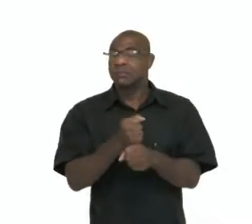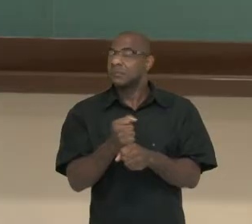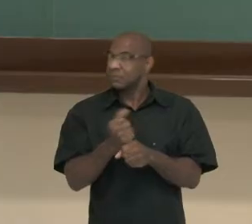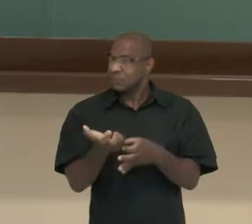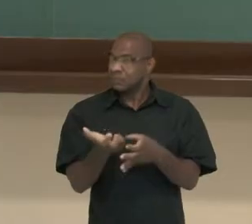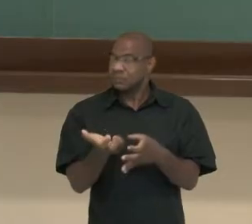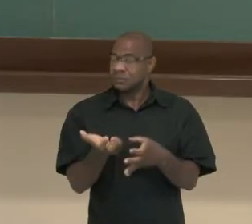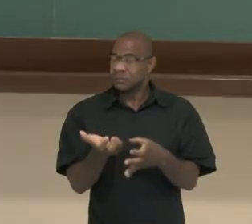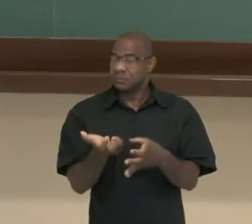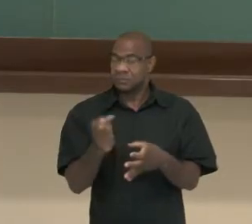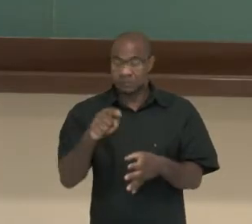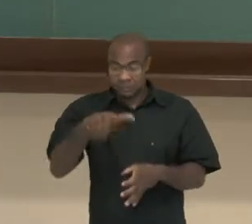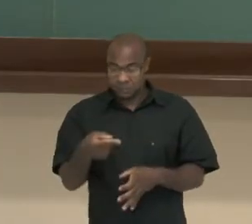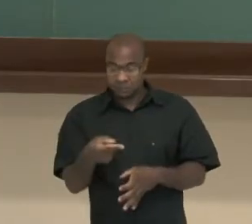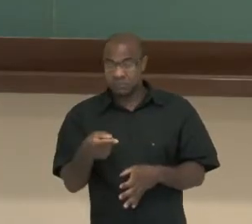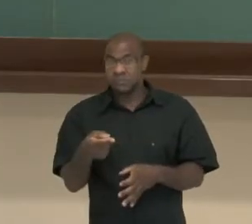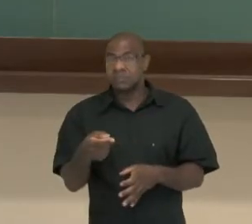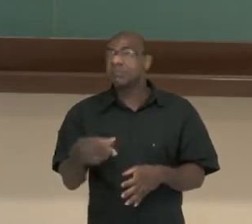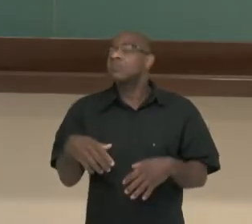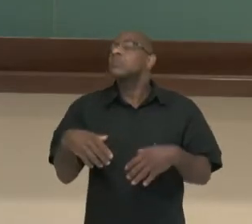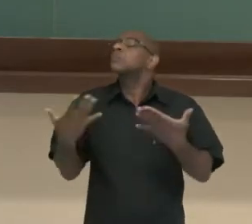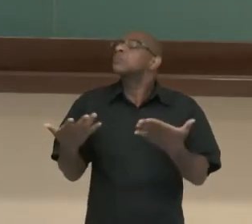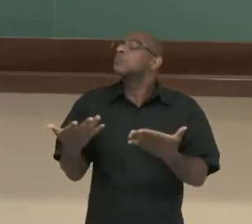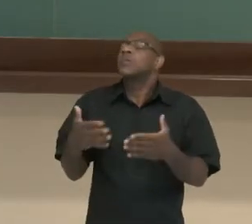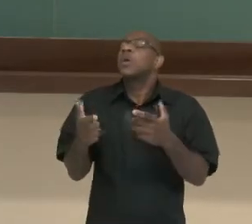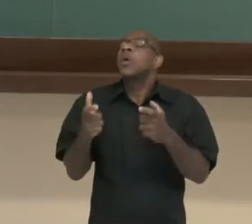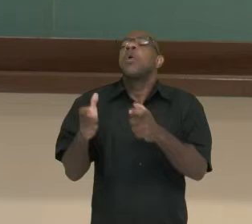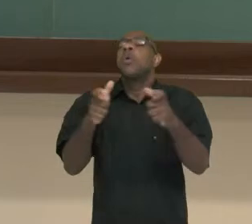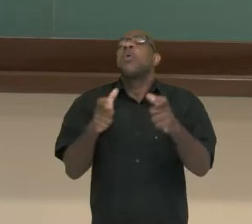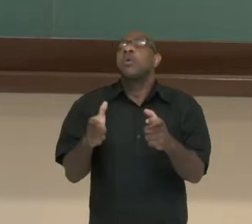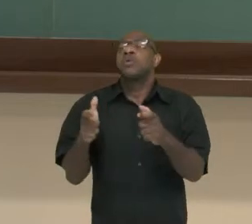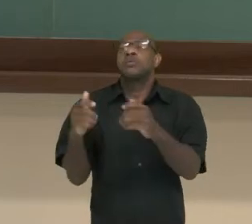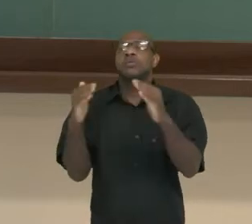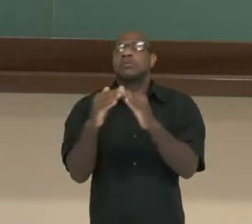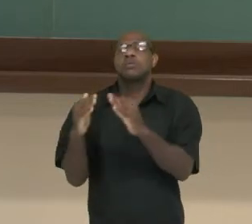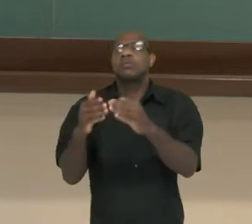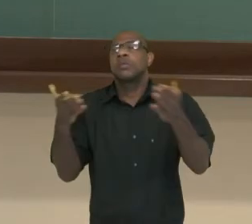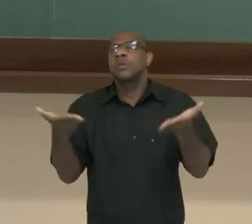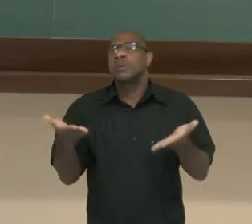povos em nosso país? Língua e história. Já se perguntou sobre isso?